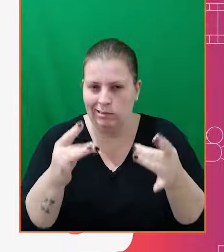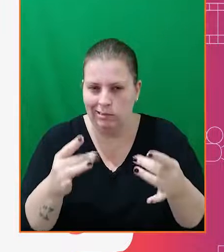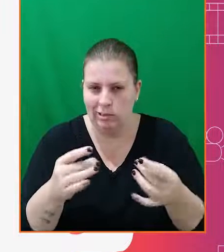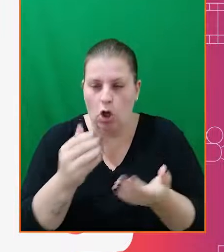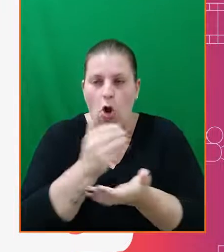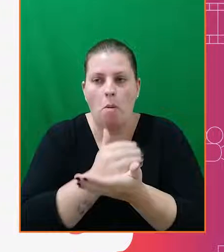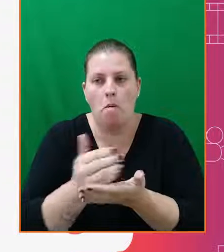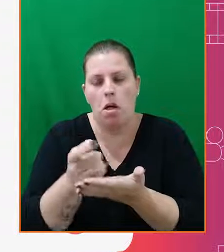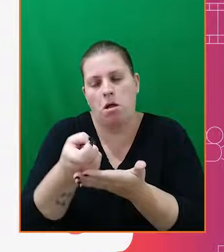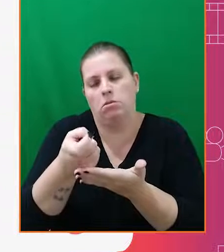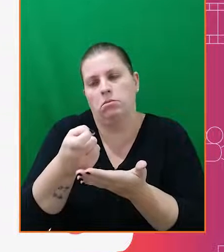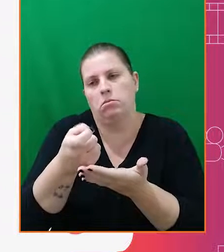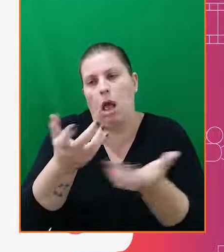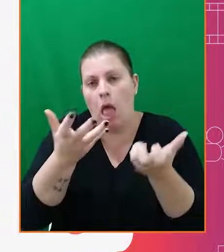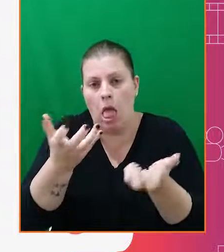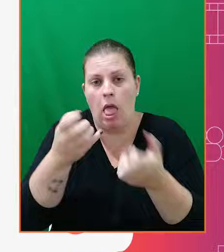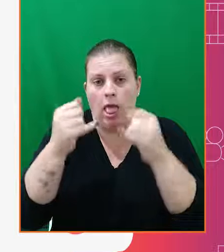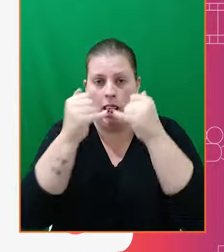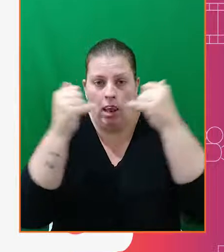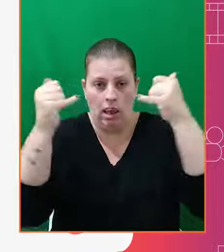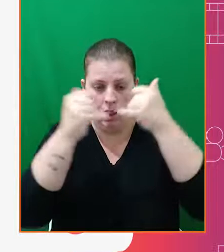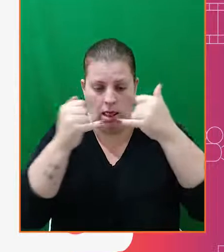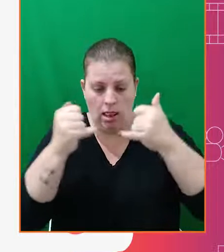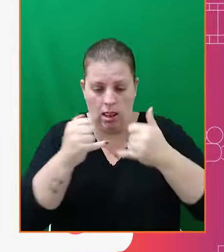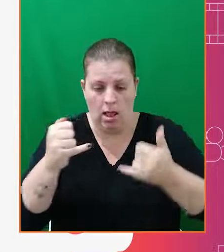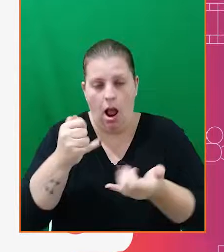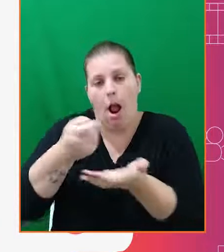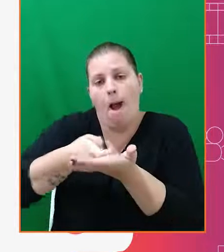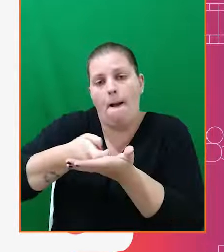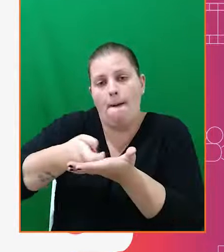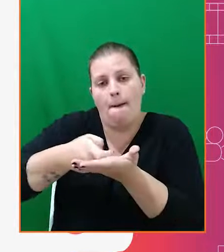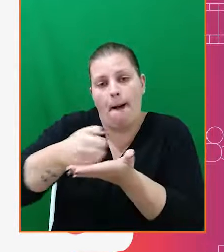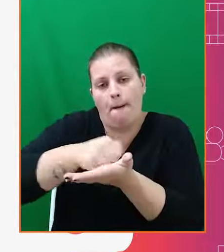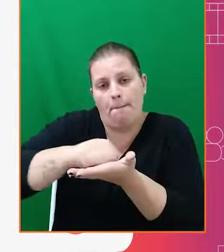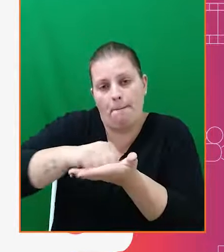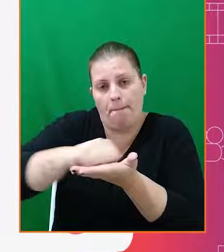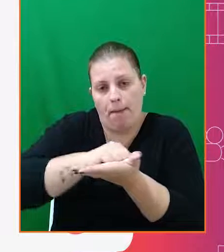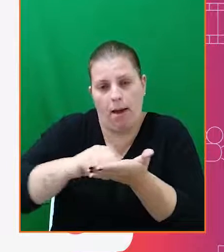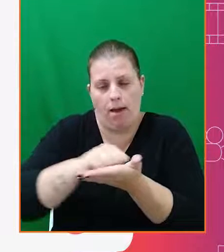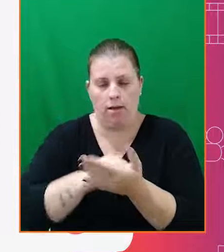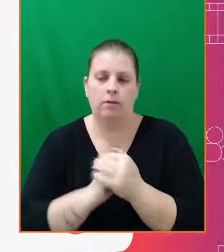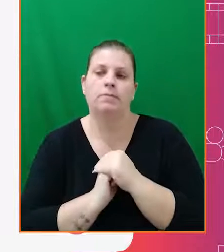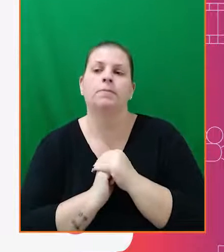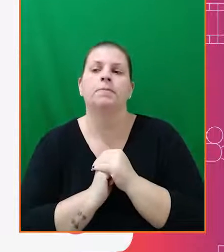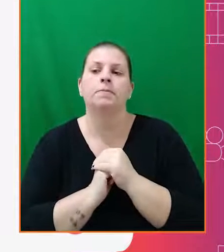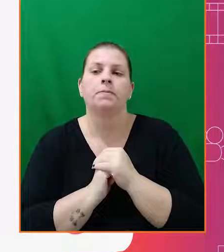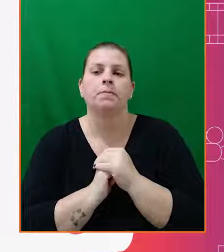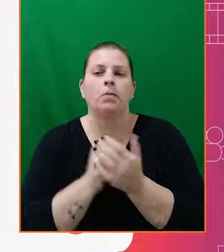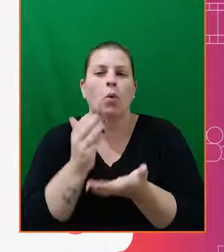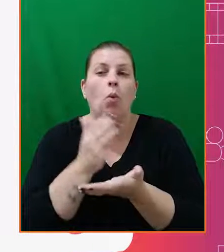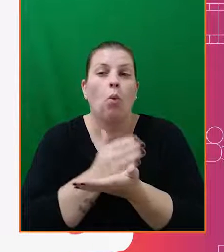você pode apagar essas linhas de referência se você preferir, como eu falei, para deixar o desenho um pouquinho mais limpo.